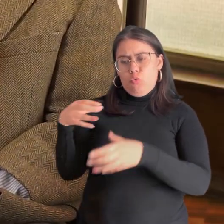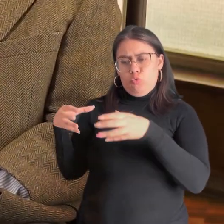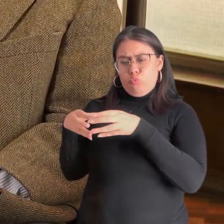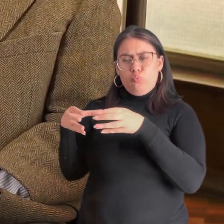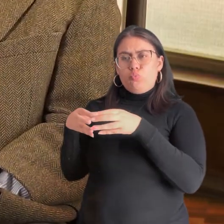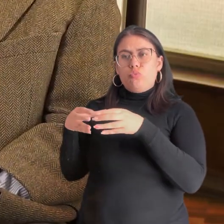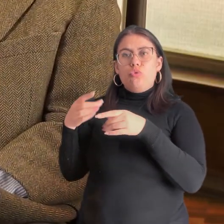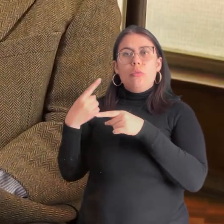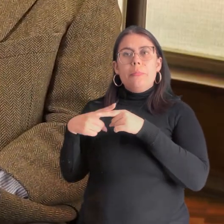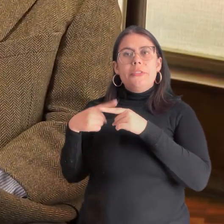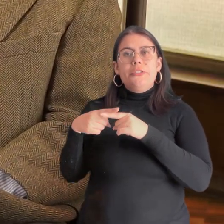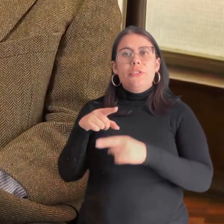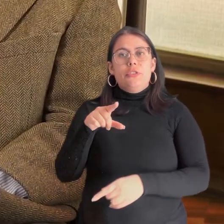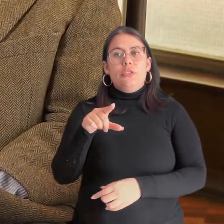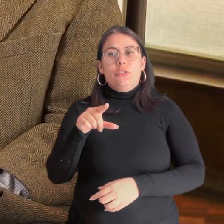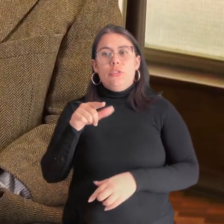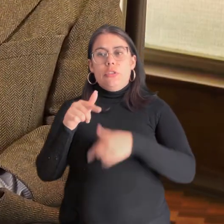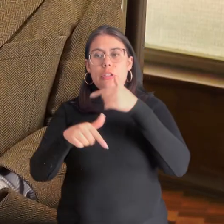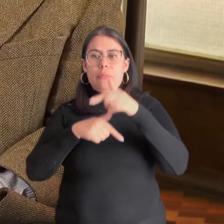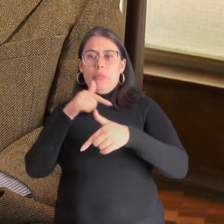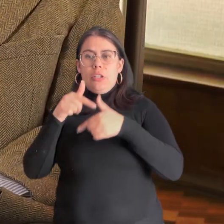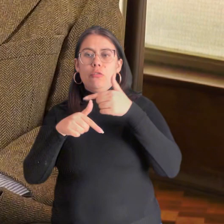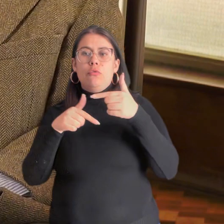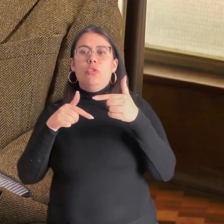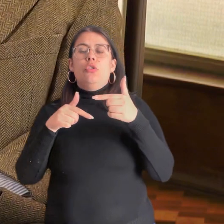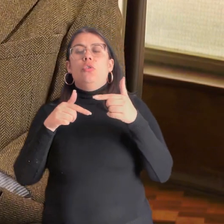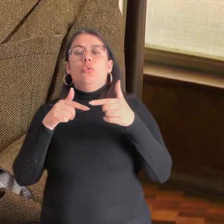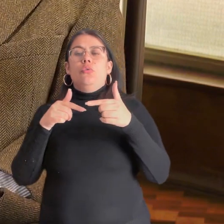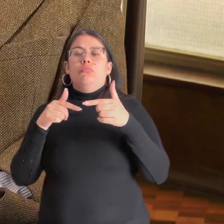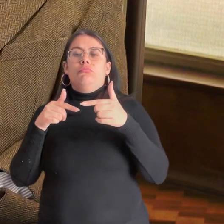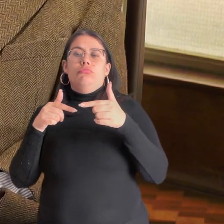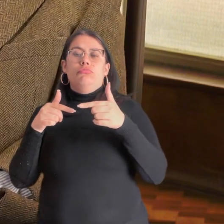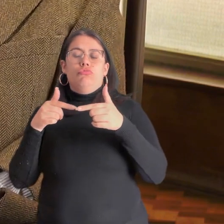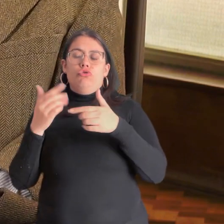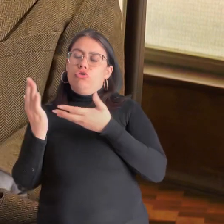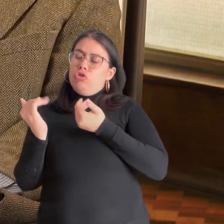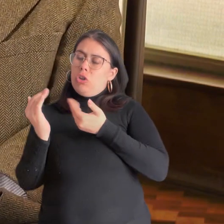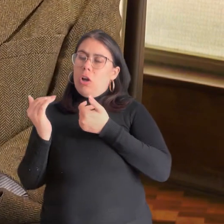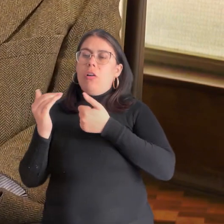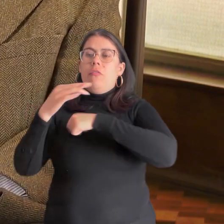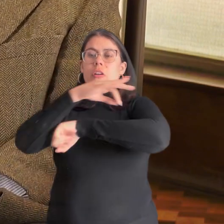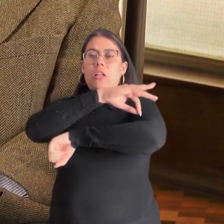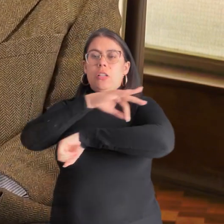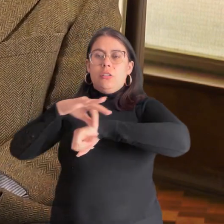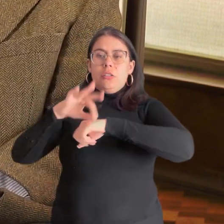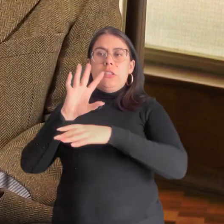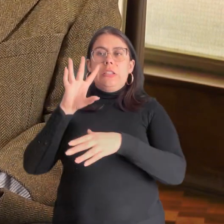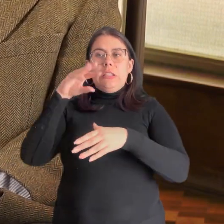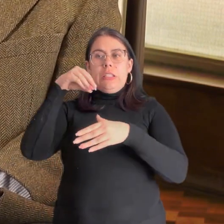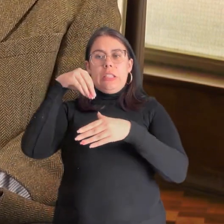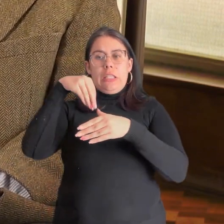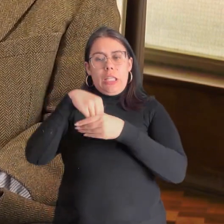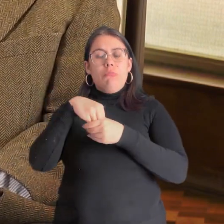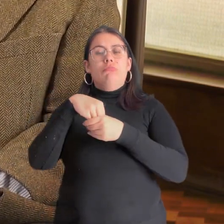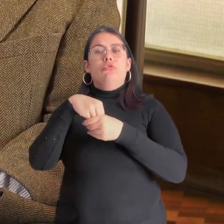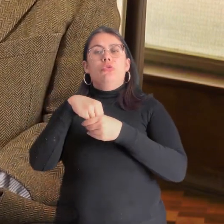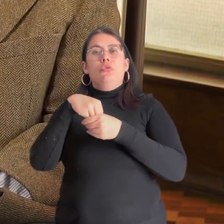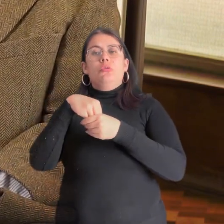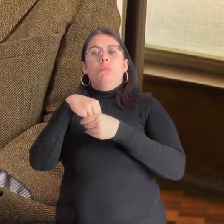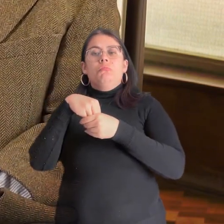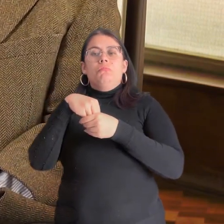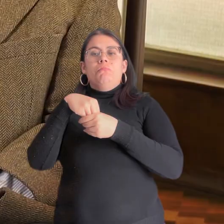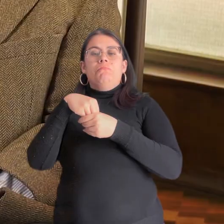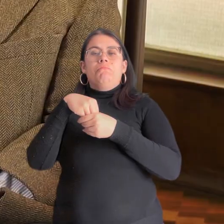Eu trabalhava com o escritório Rino Leve, era um jovem arquiteto dentro do escritório. E o Dr.